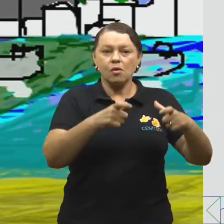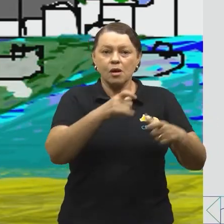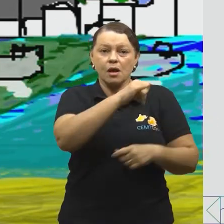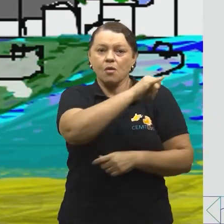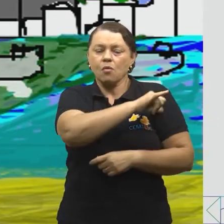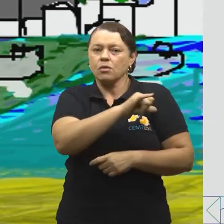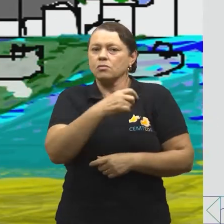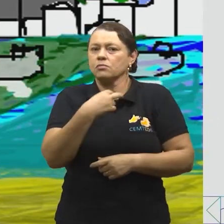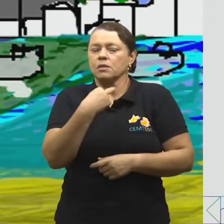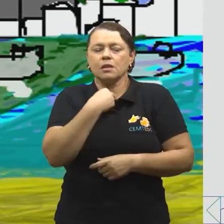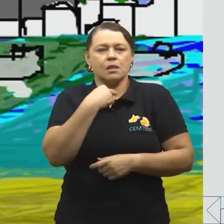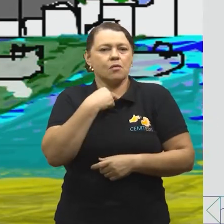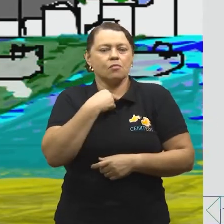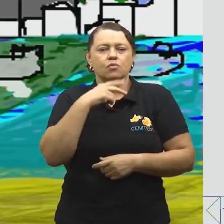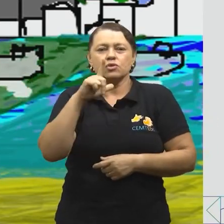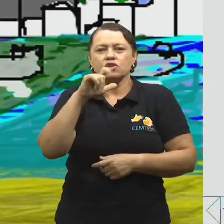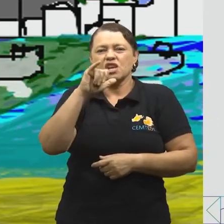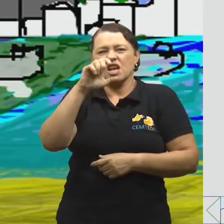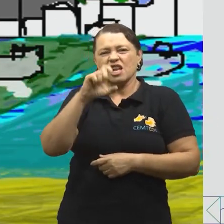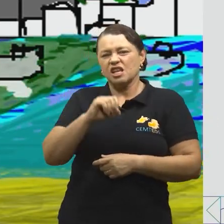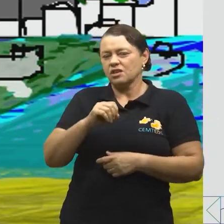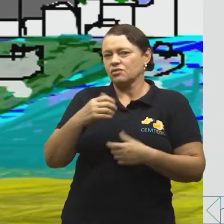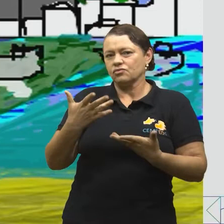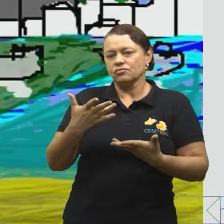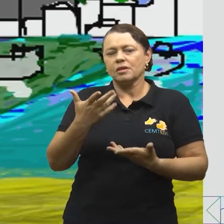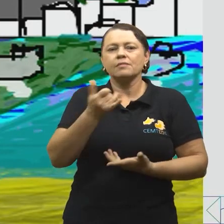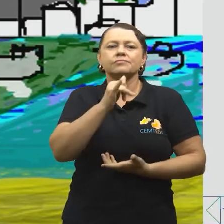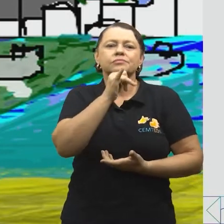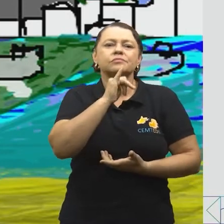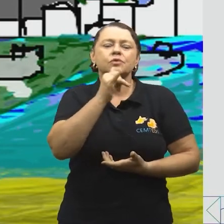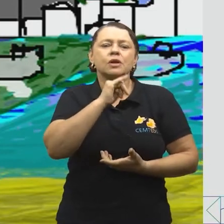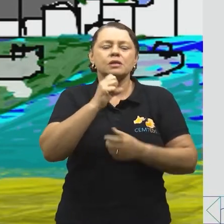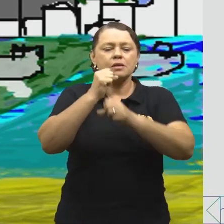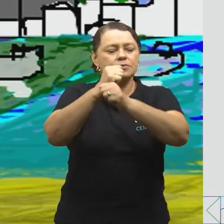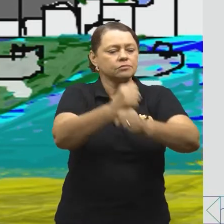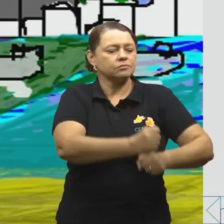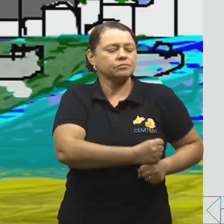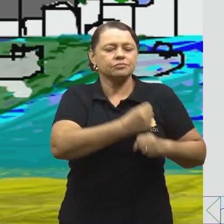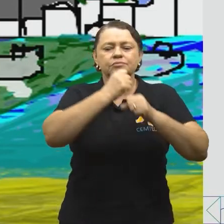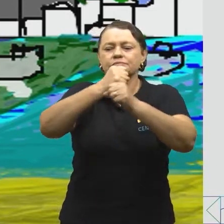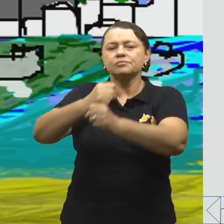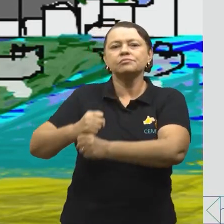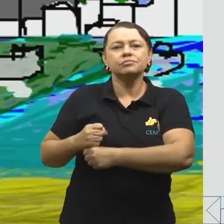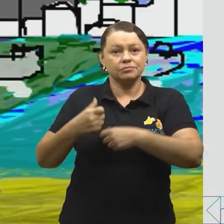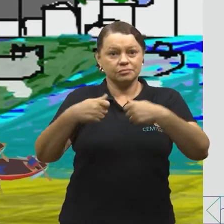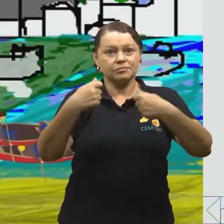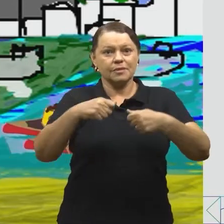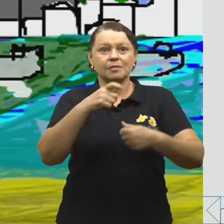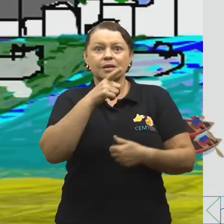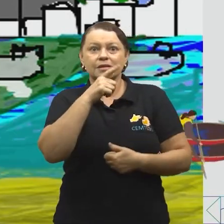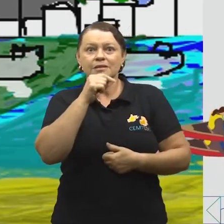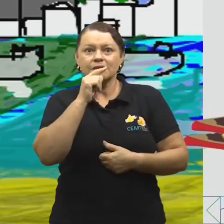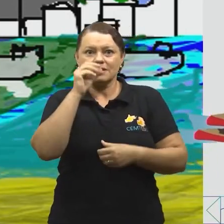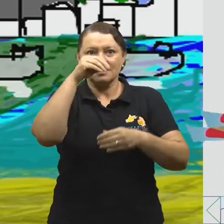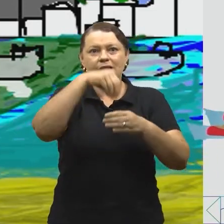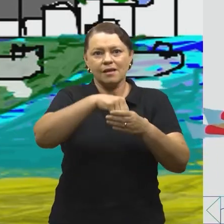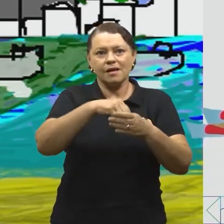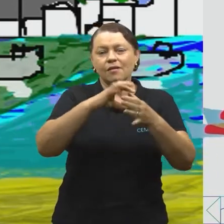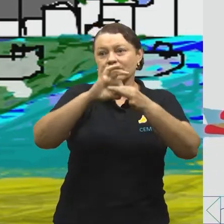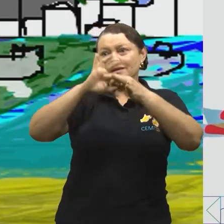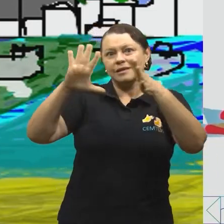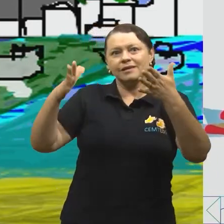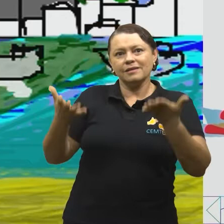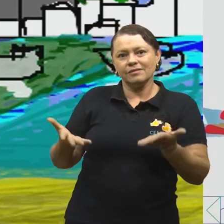poluída. Em uma disputa de canoagem, por exemplo, um esporte que ocorre em áreas aquáticas e ao ar